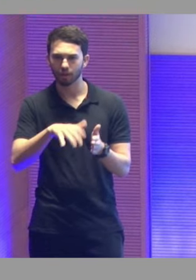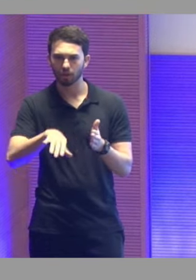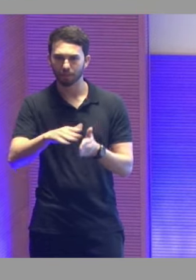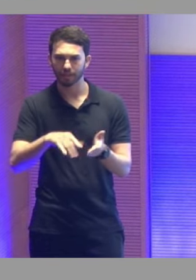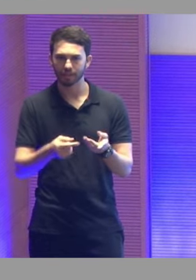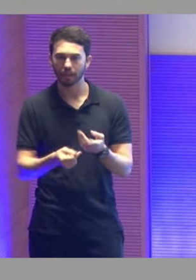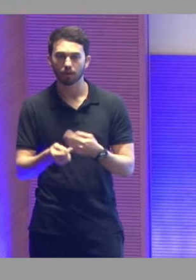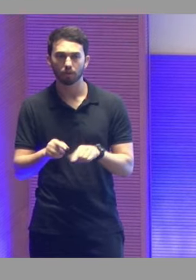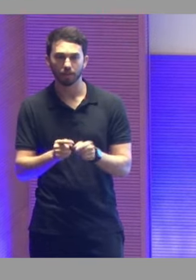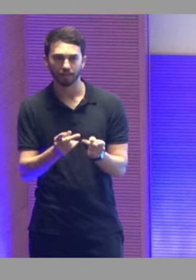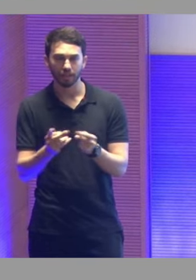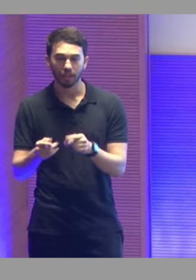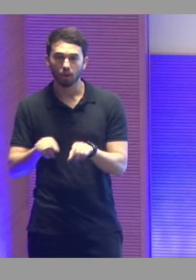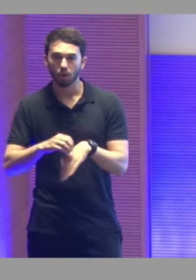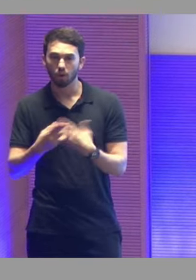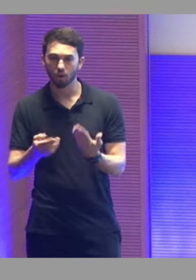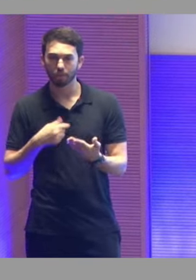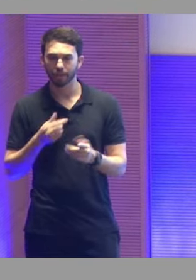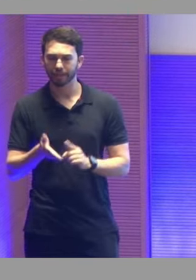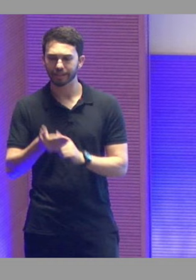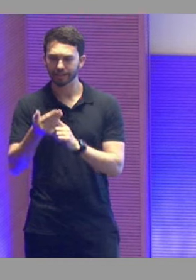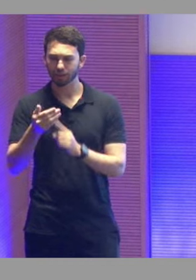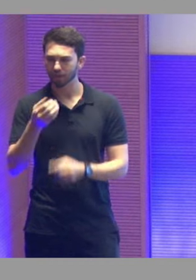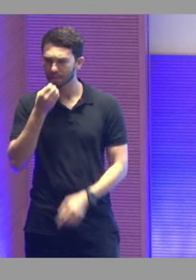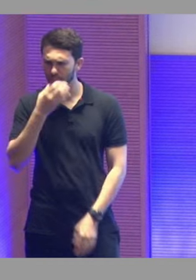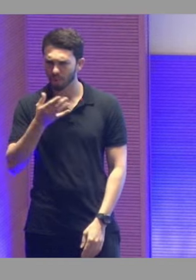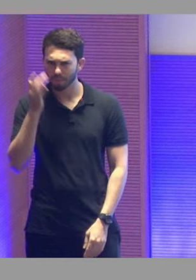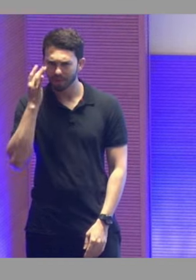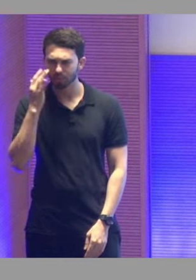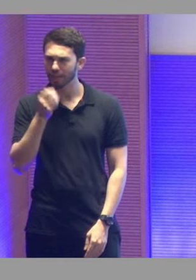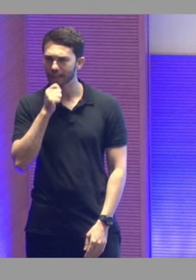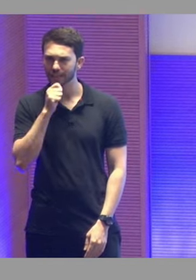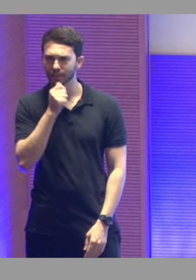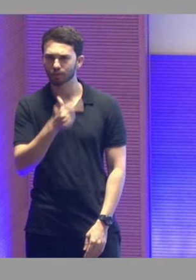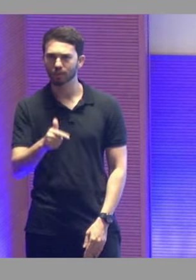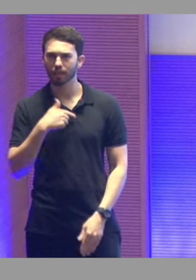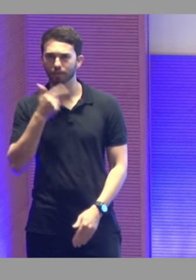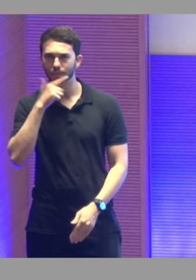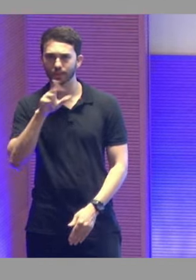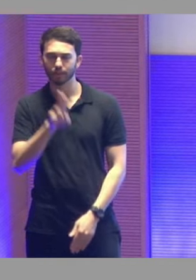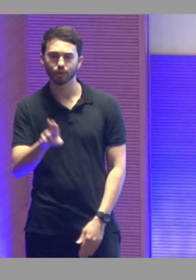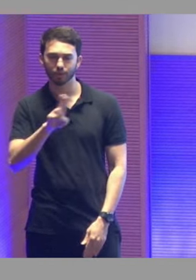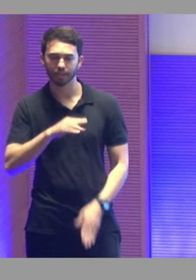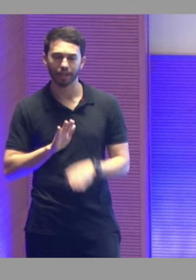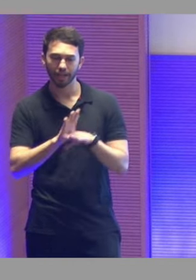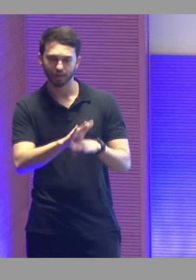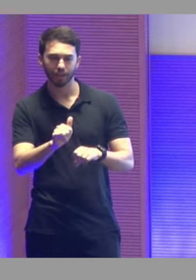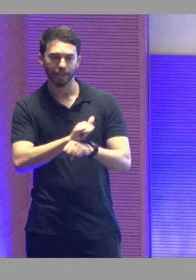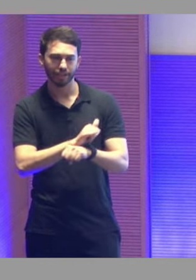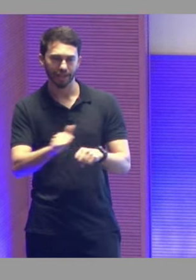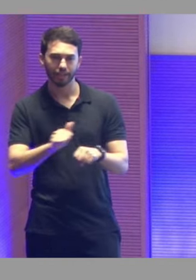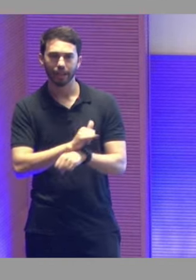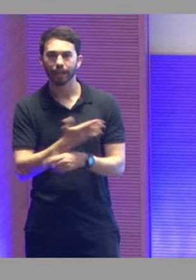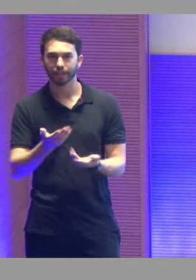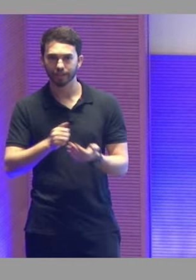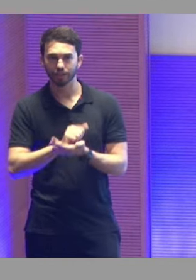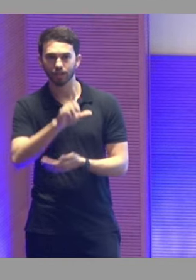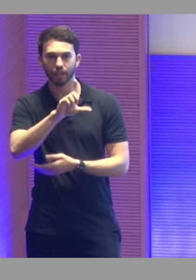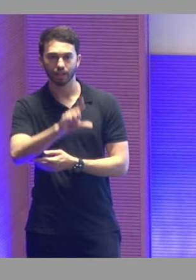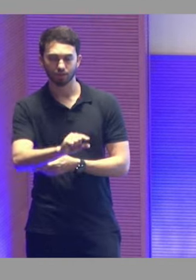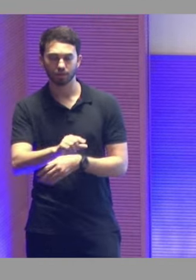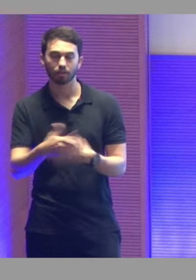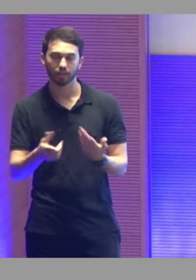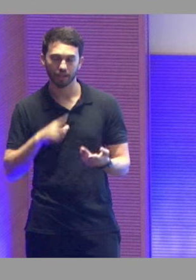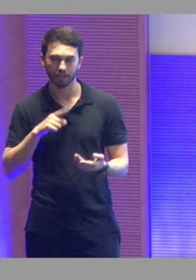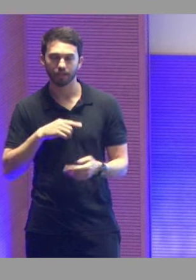da daquela tecnologia ou que não é uma tecnologia madura o suficiente ainda para ajudar nessa trajetória da organização também a gente teve um aumento bastante